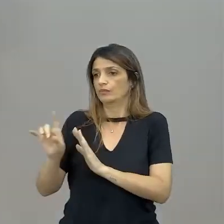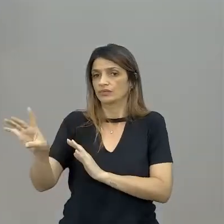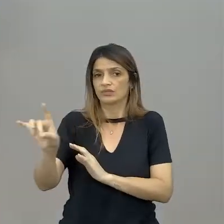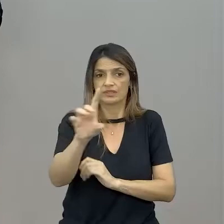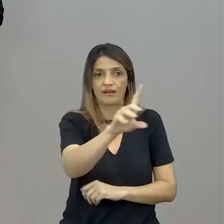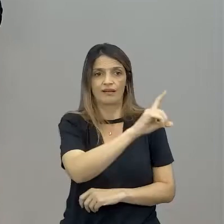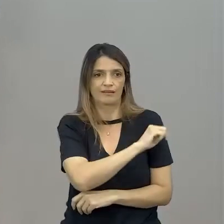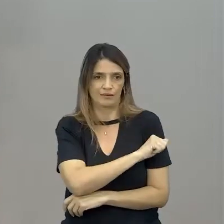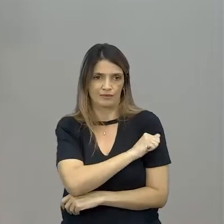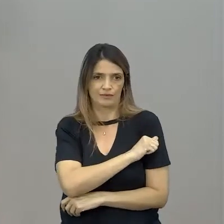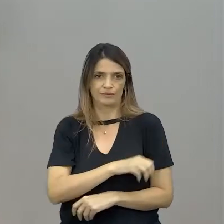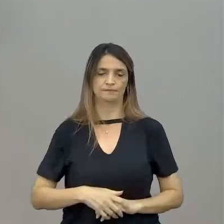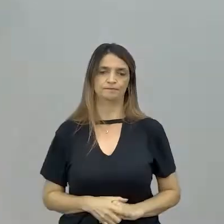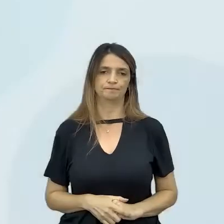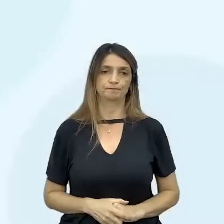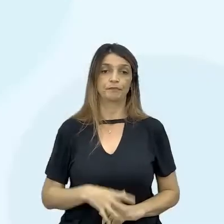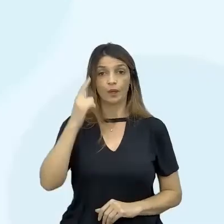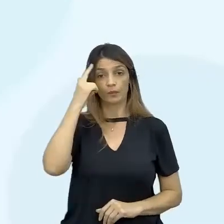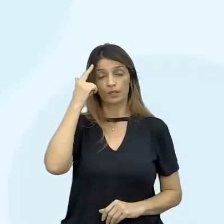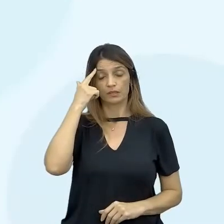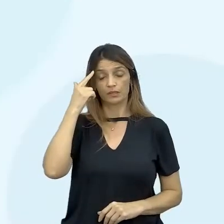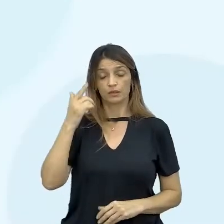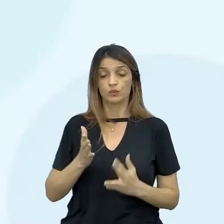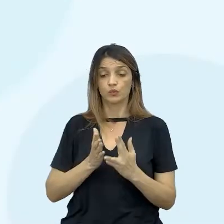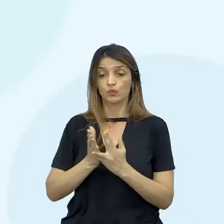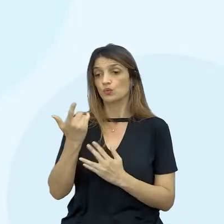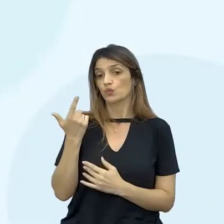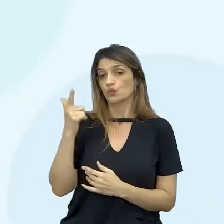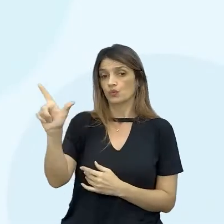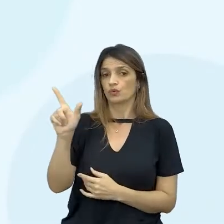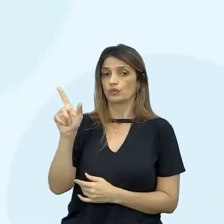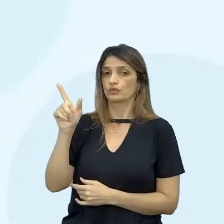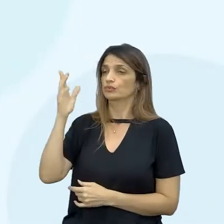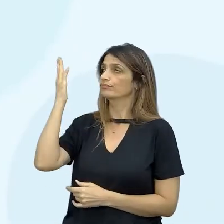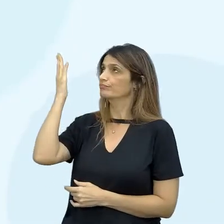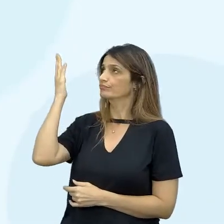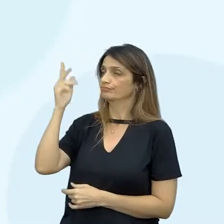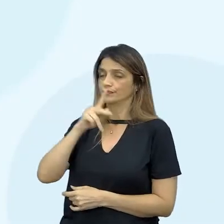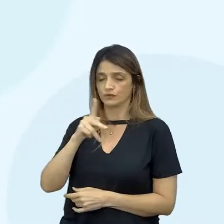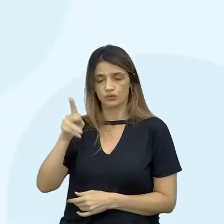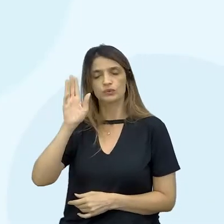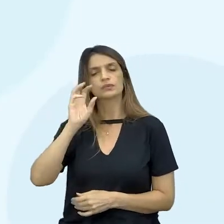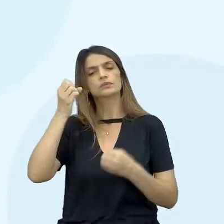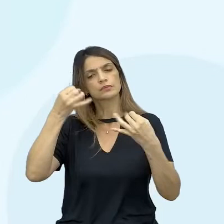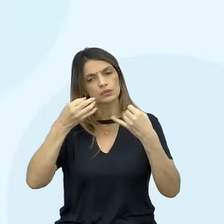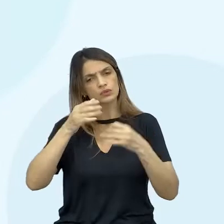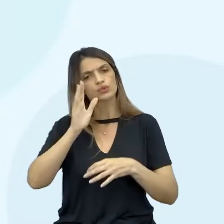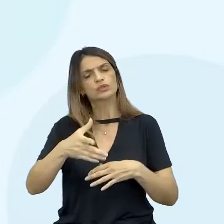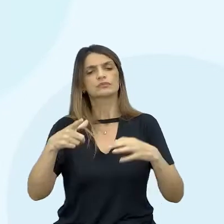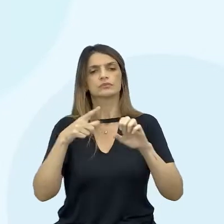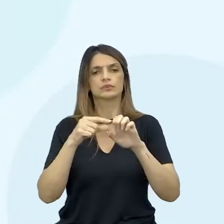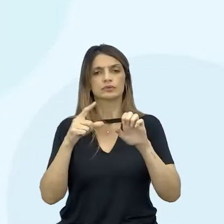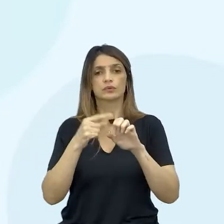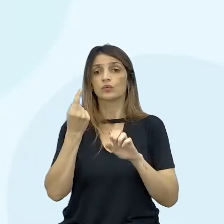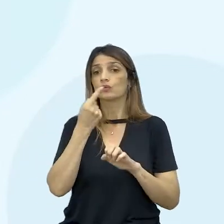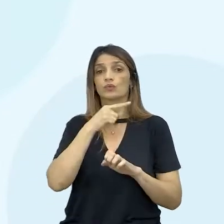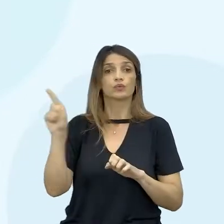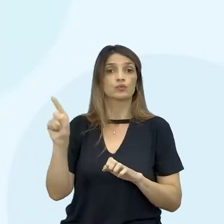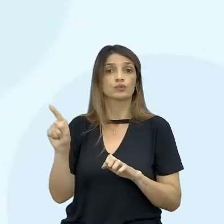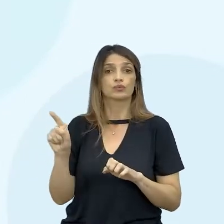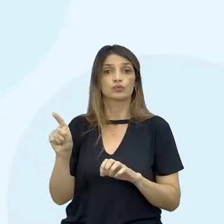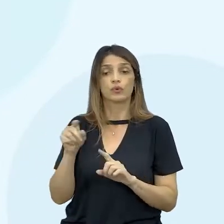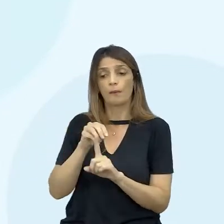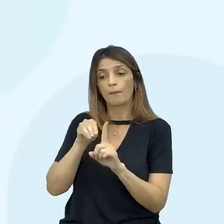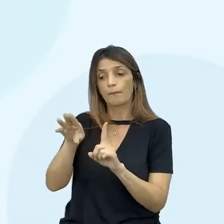aqui o próximo eixo, dá uma olhadinha na tela. O professor Tony já explicou empreendedorismo. Aí a gente tem aqui, por último, mediação